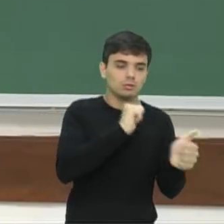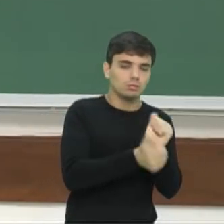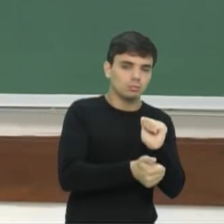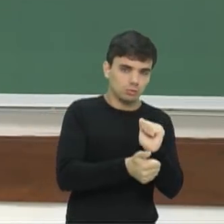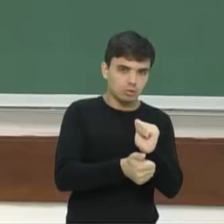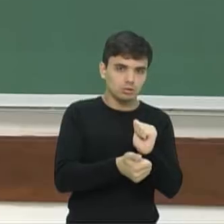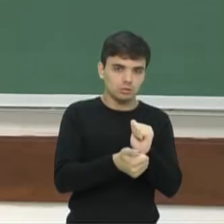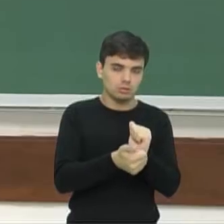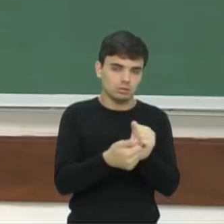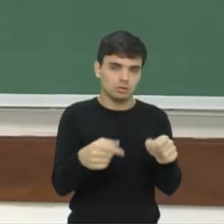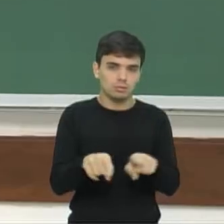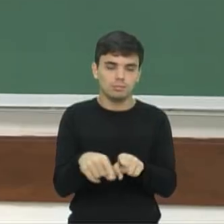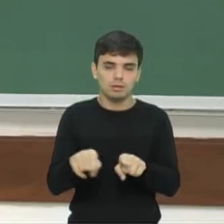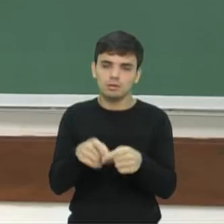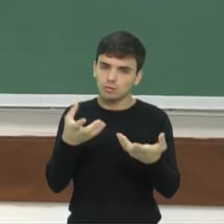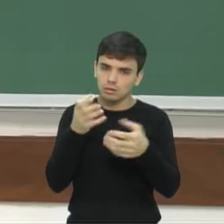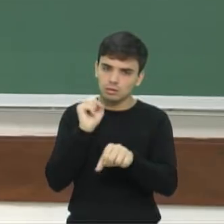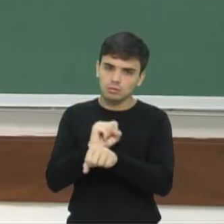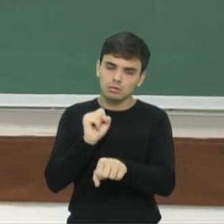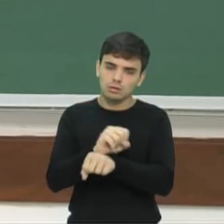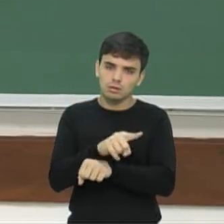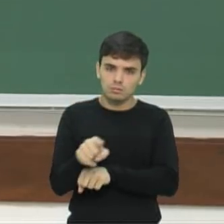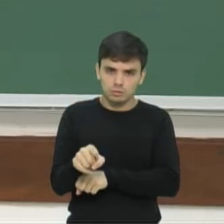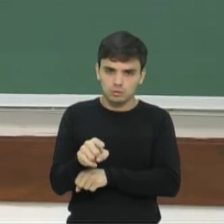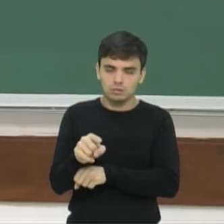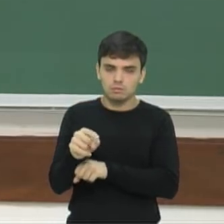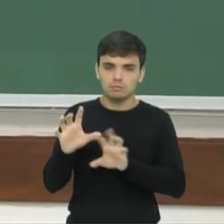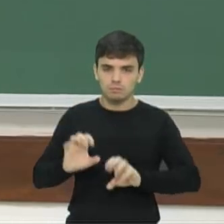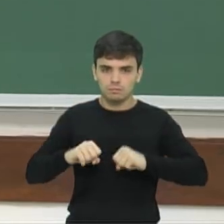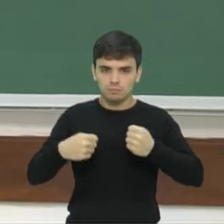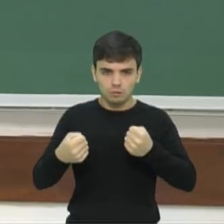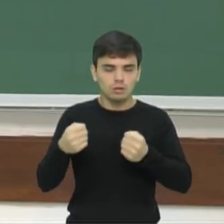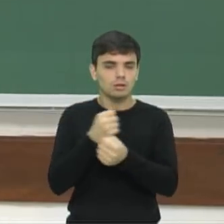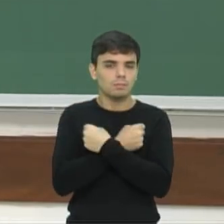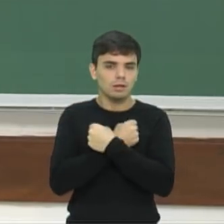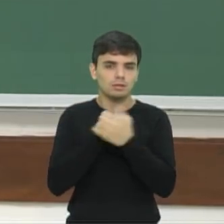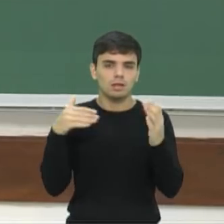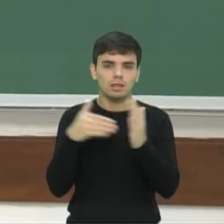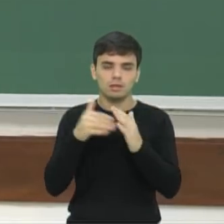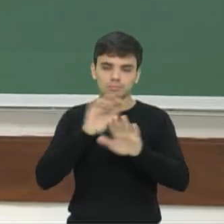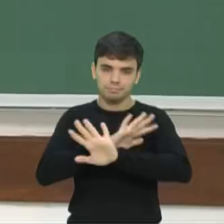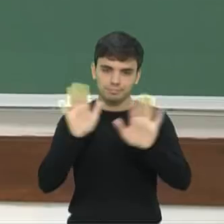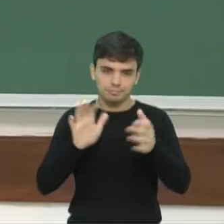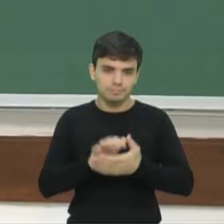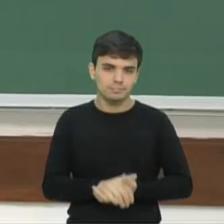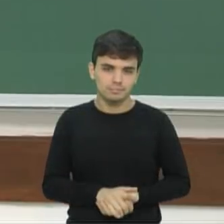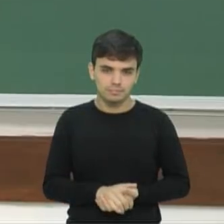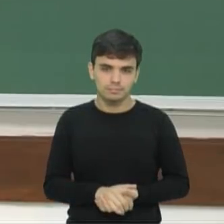competição. Espero encontrá-los então na nossa próxima aula. Forte abraço a todos e até lá. Tchau, tchau.